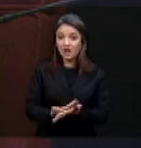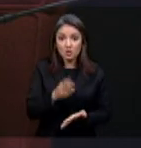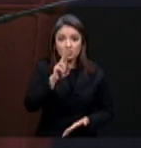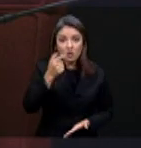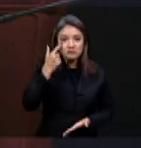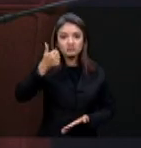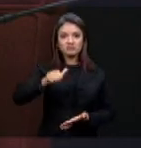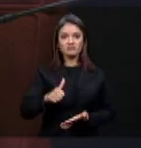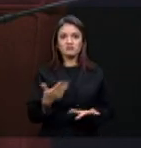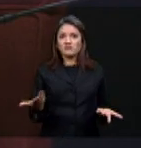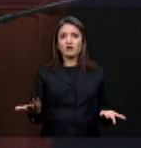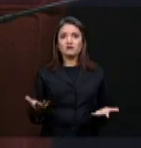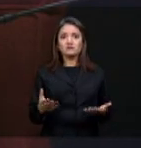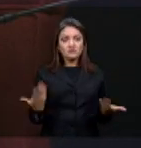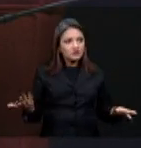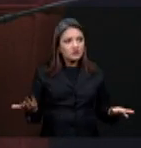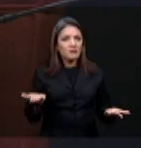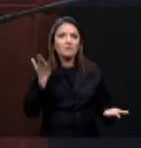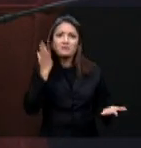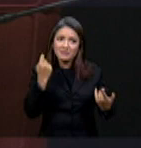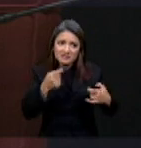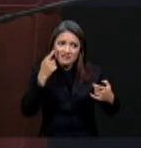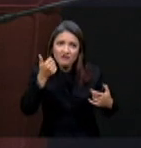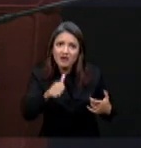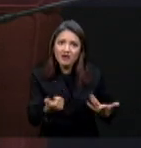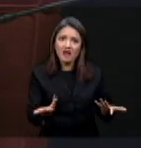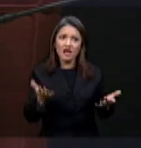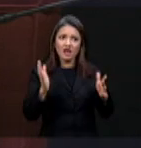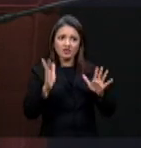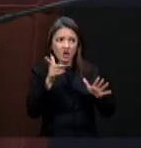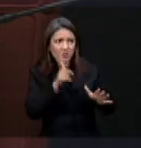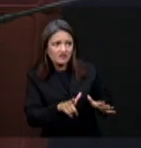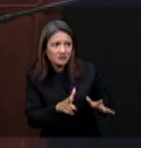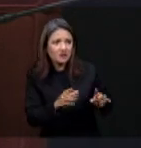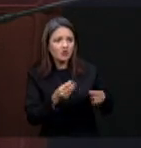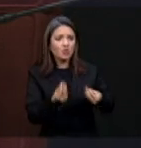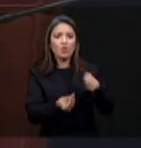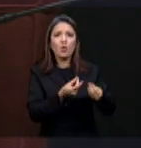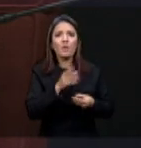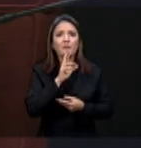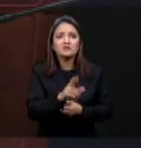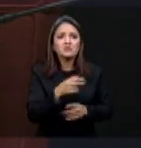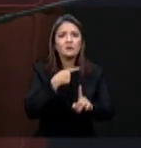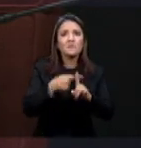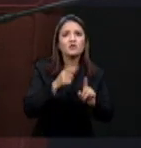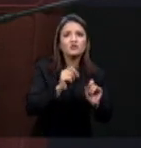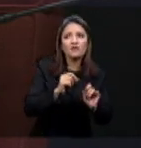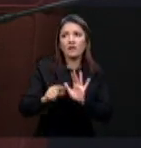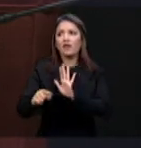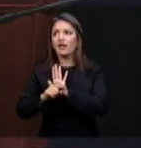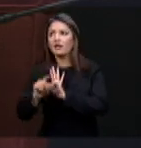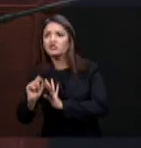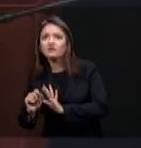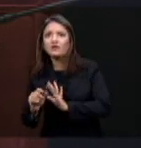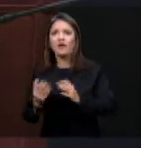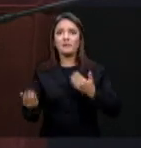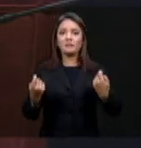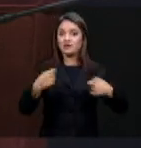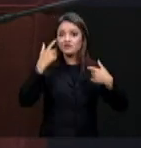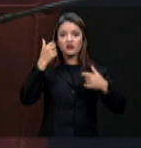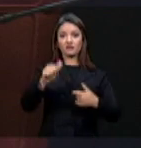eficácia o que que é só atingiu precisamos mudar para um redirecionar vamos ver o cliente Olha nós extinguimos na época